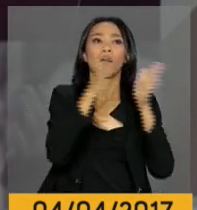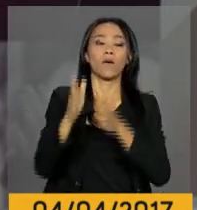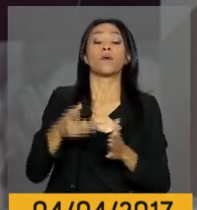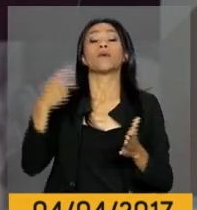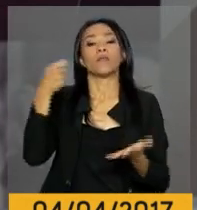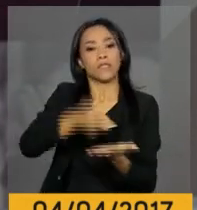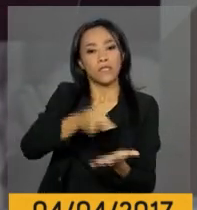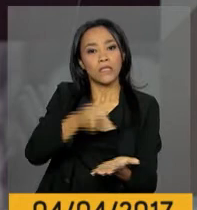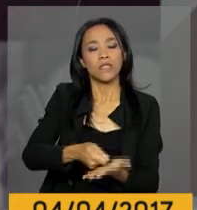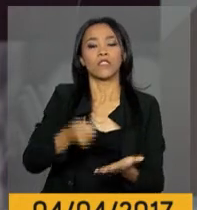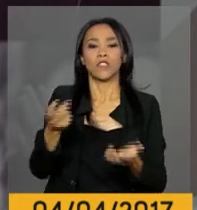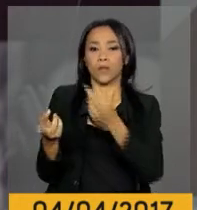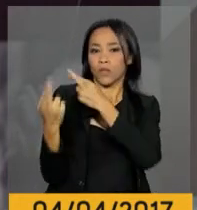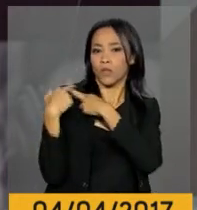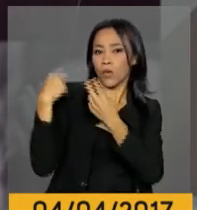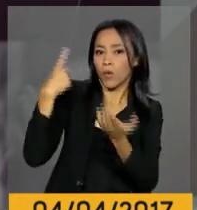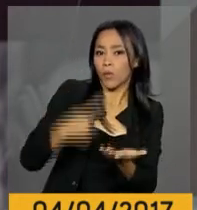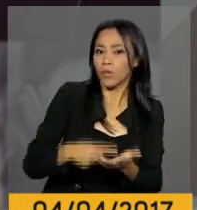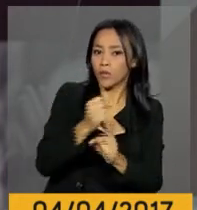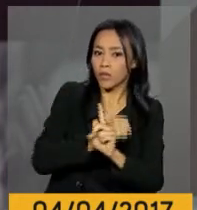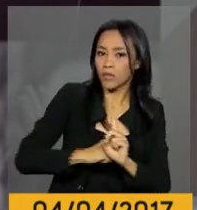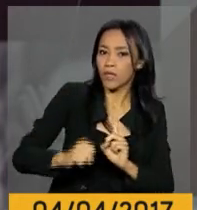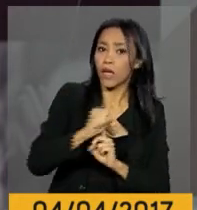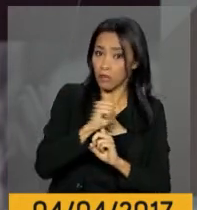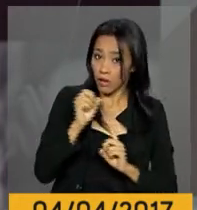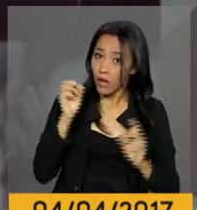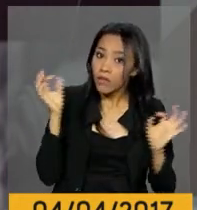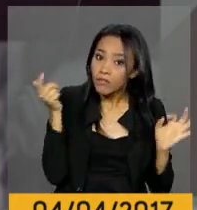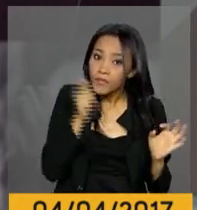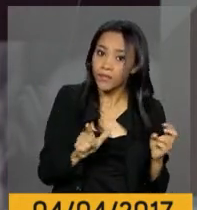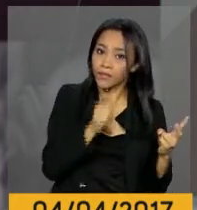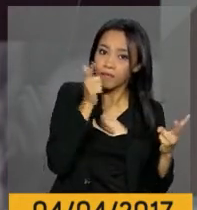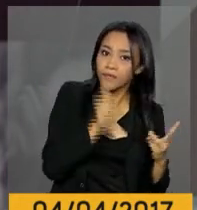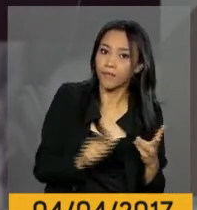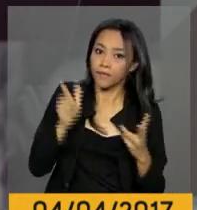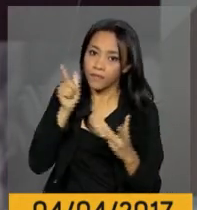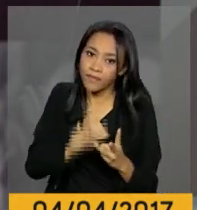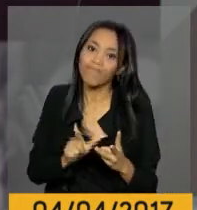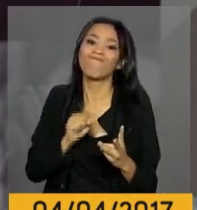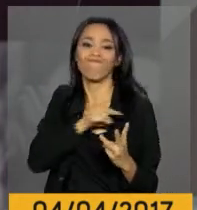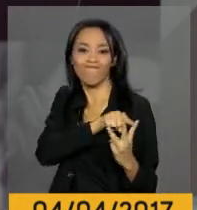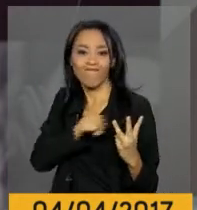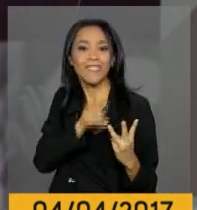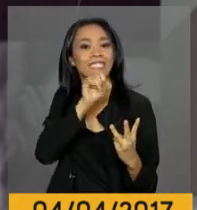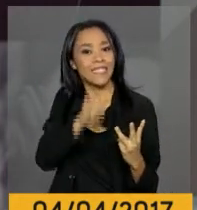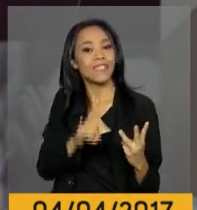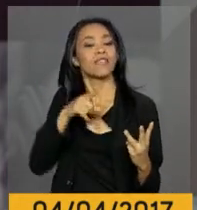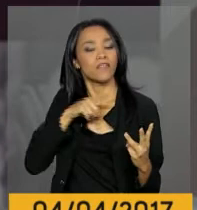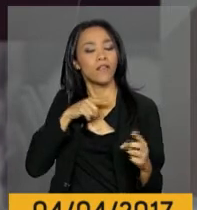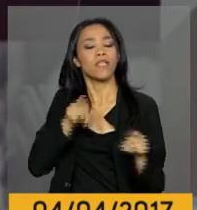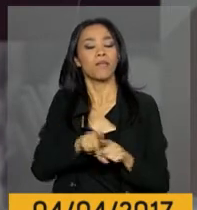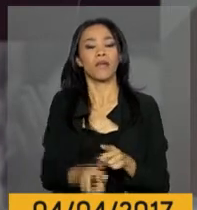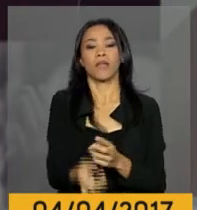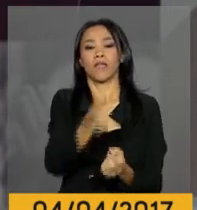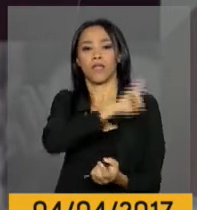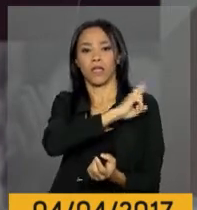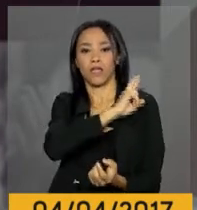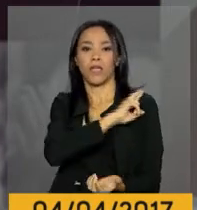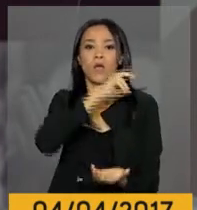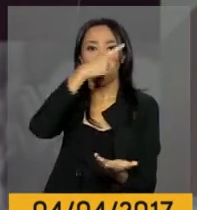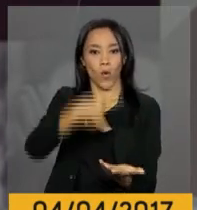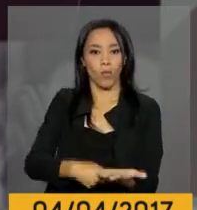social, que só existe de verdade se acompanhada da responsabilidade fiscal.